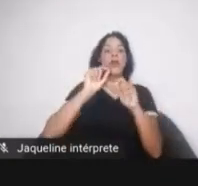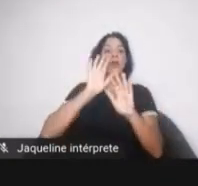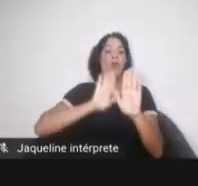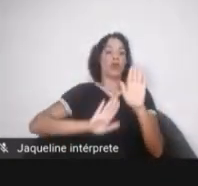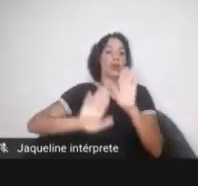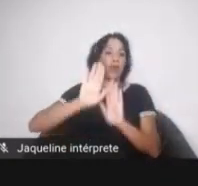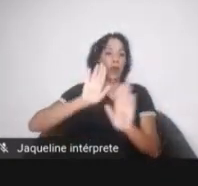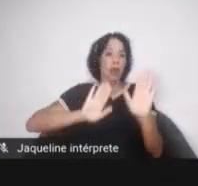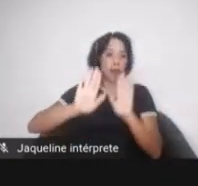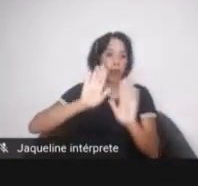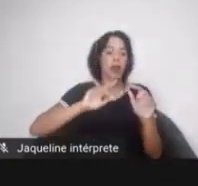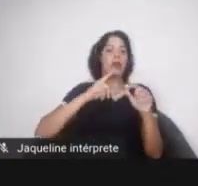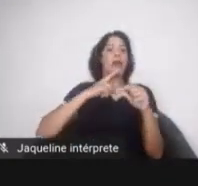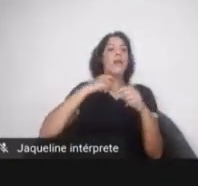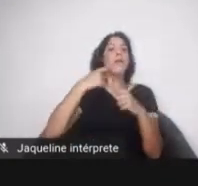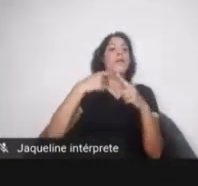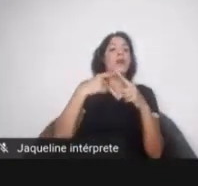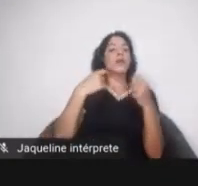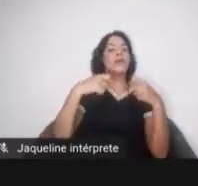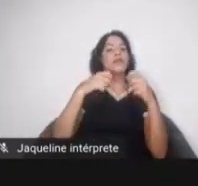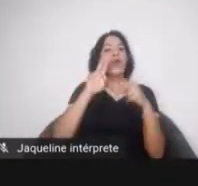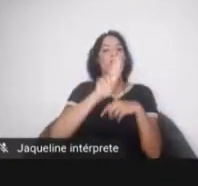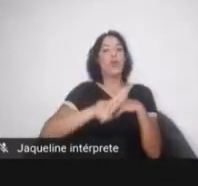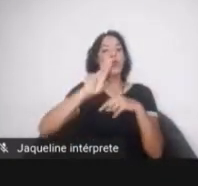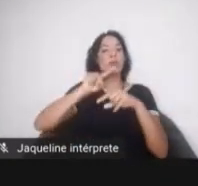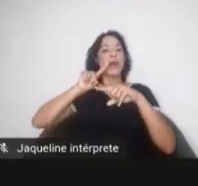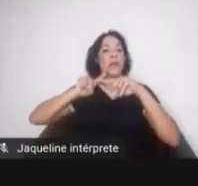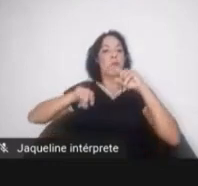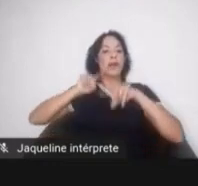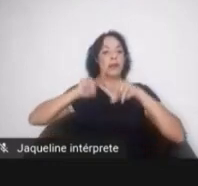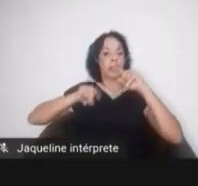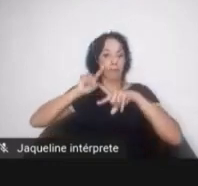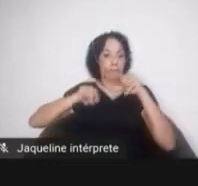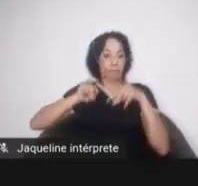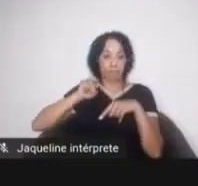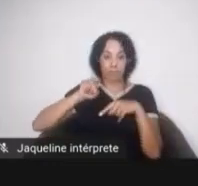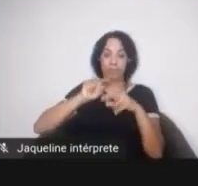de materiais, e aí nós vamos pensar